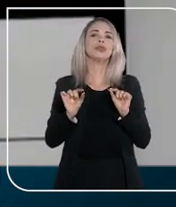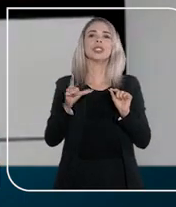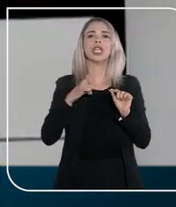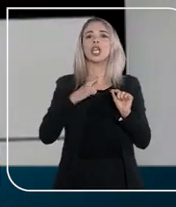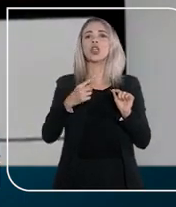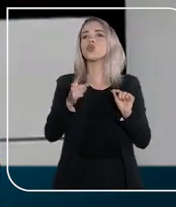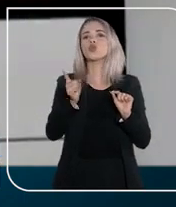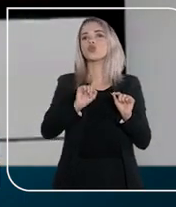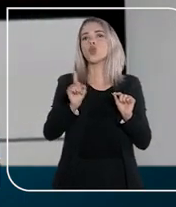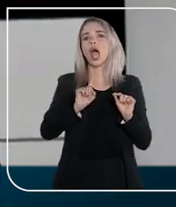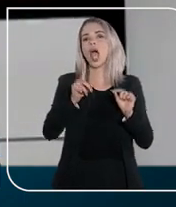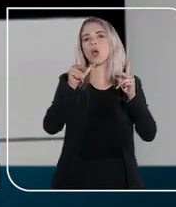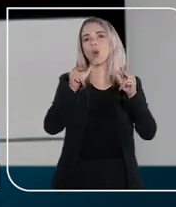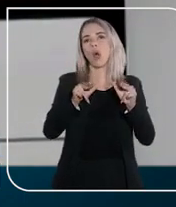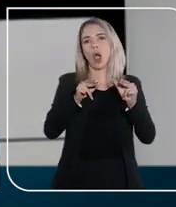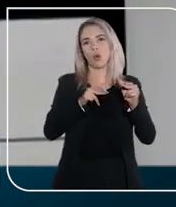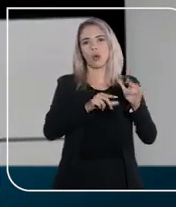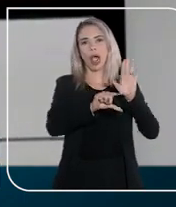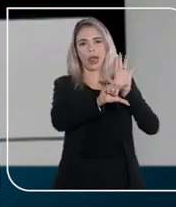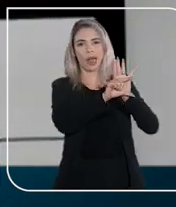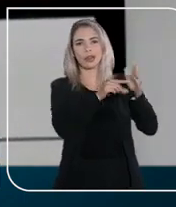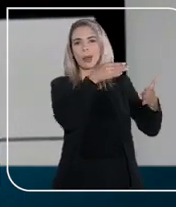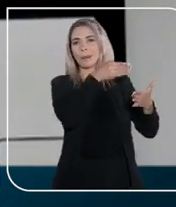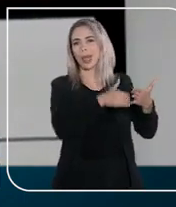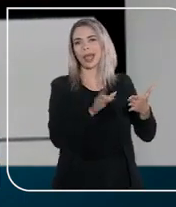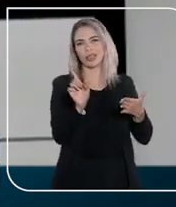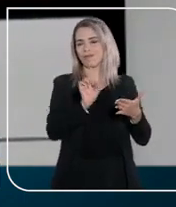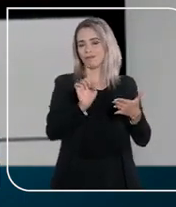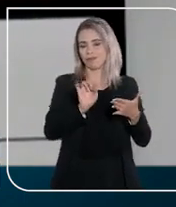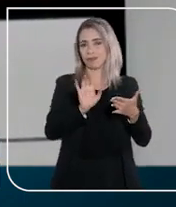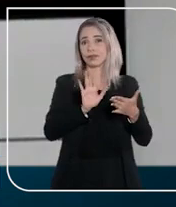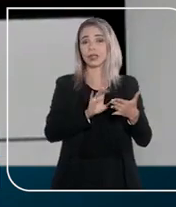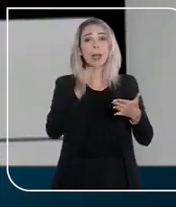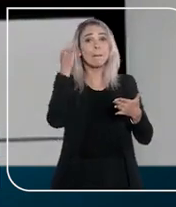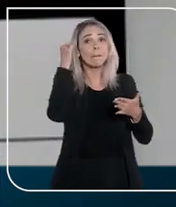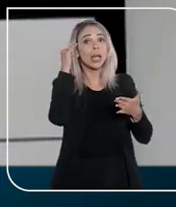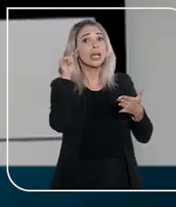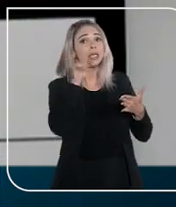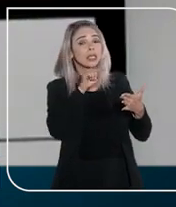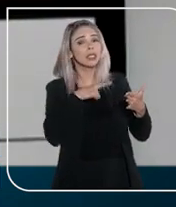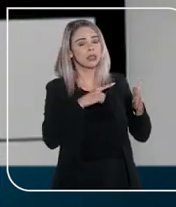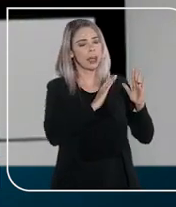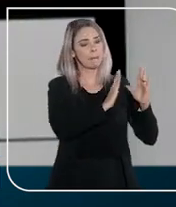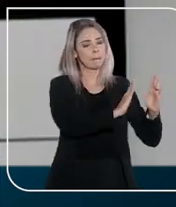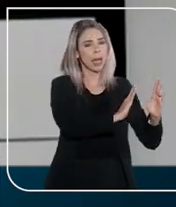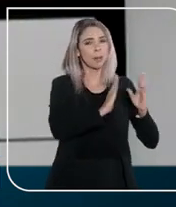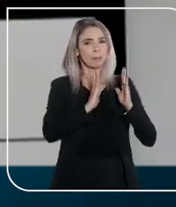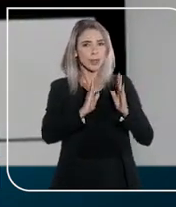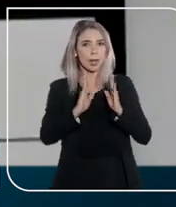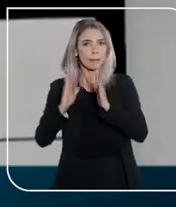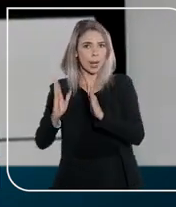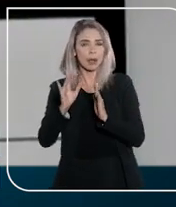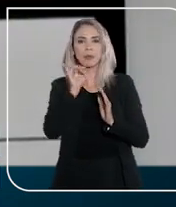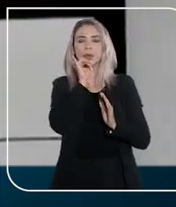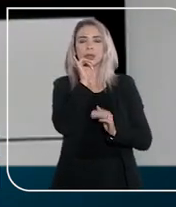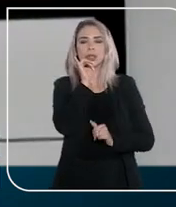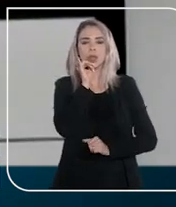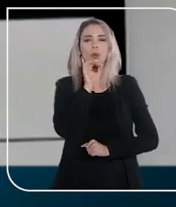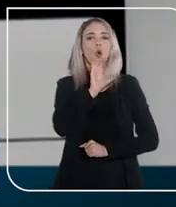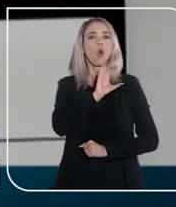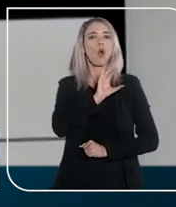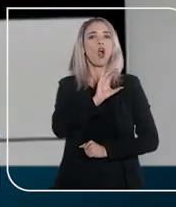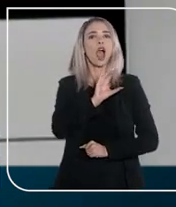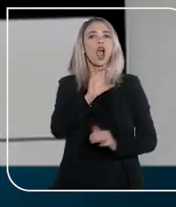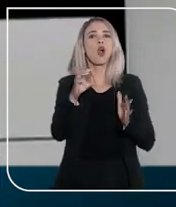cláusula de barreira. Porque, veja, a cláusula de barreira é interfases. Um concurso policial, por exemplo, chega a